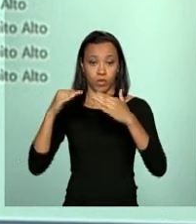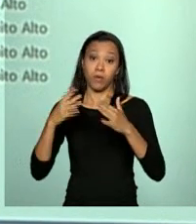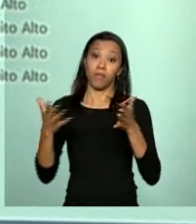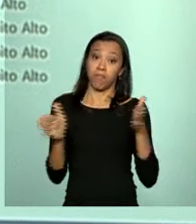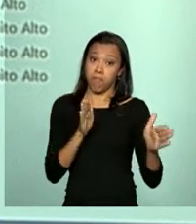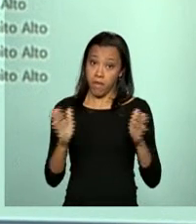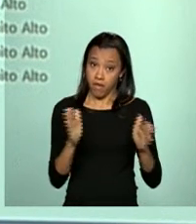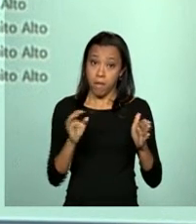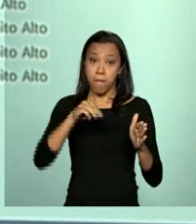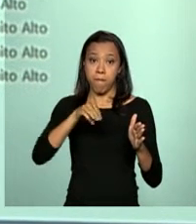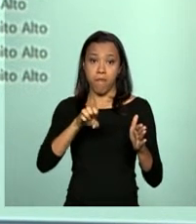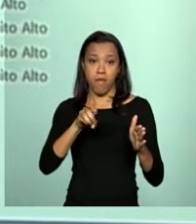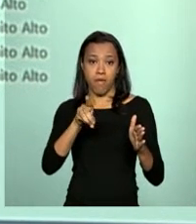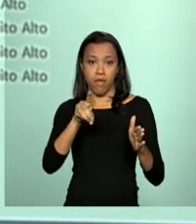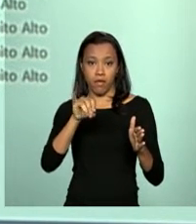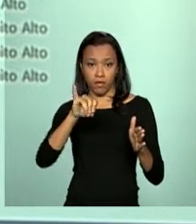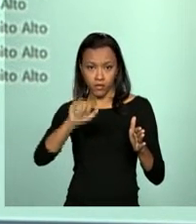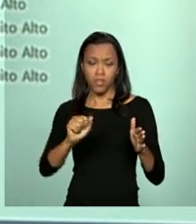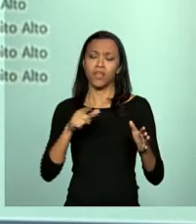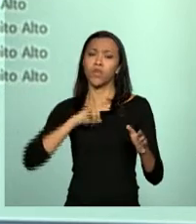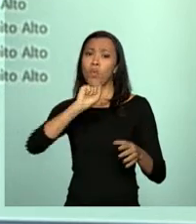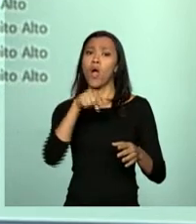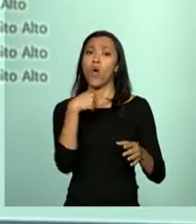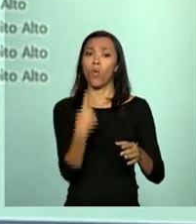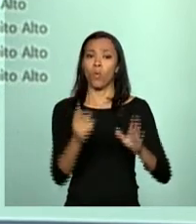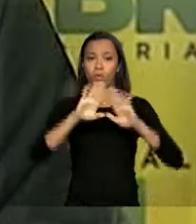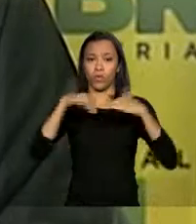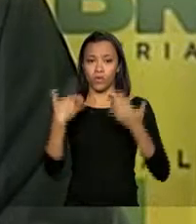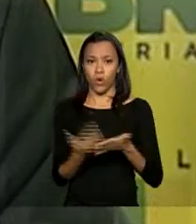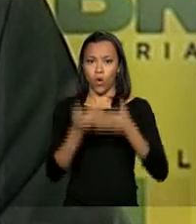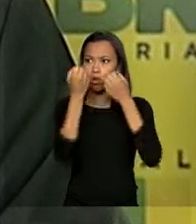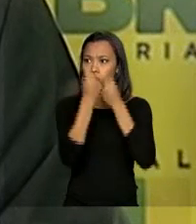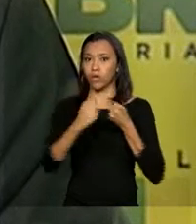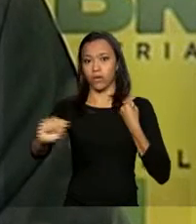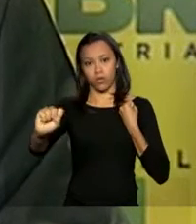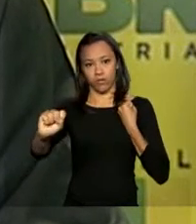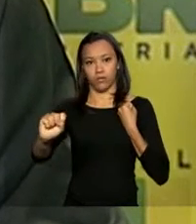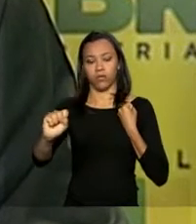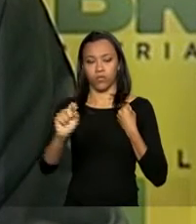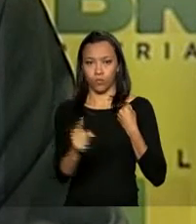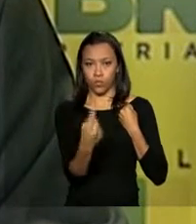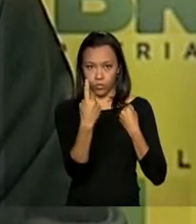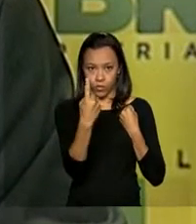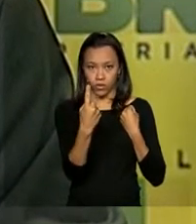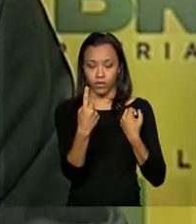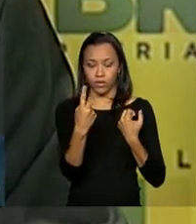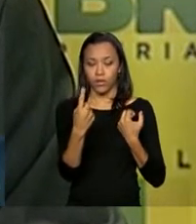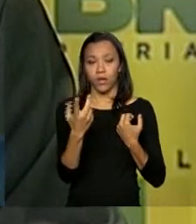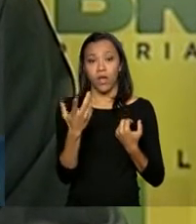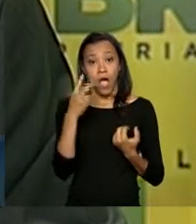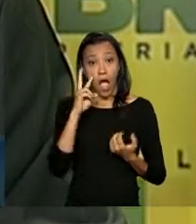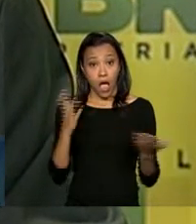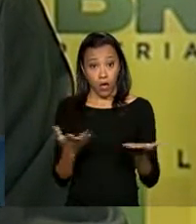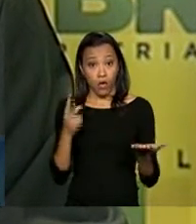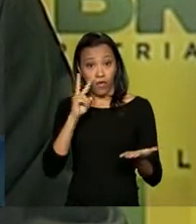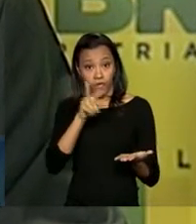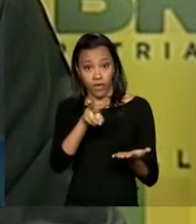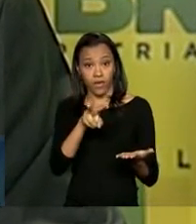médio. Tem uma única escola grande, não é por acidente. Observem o índice